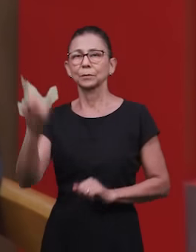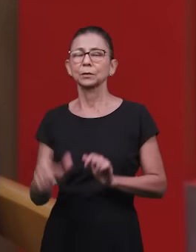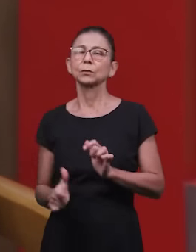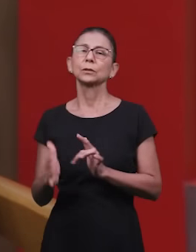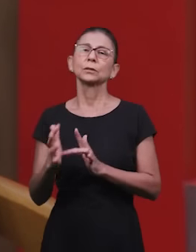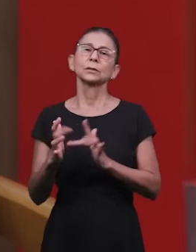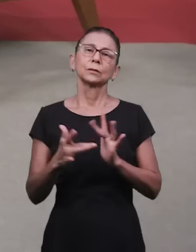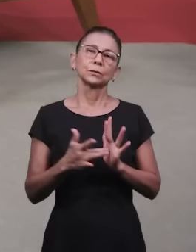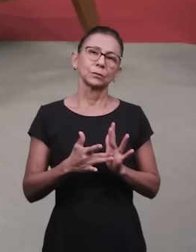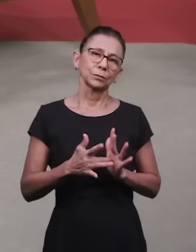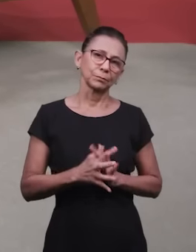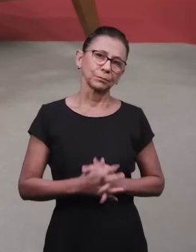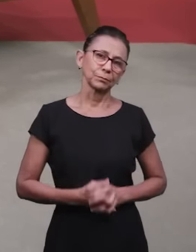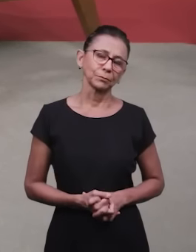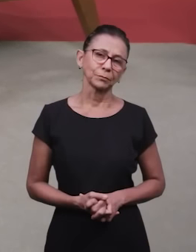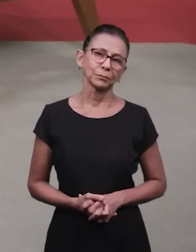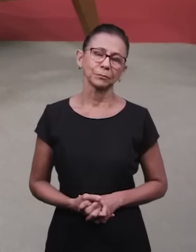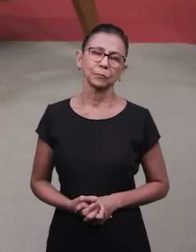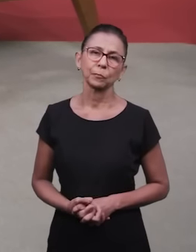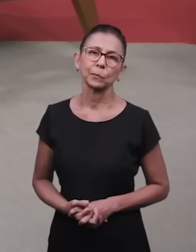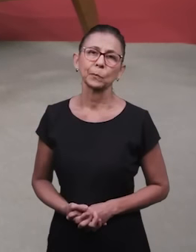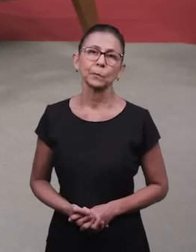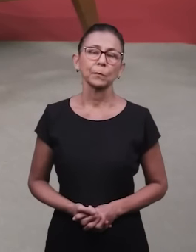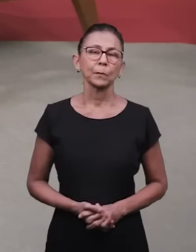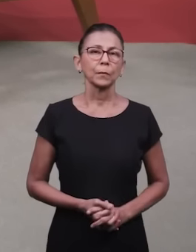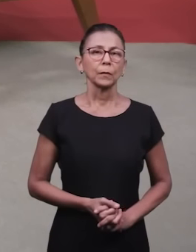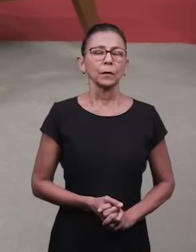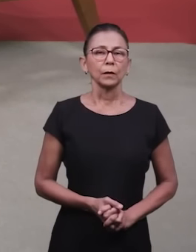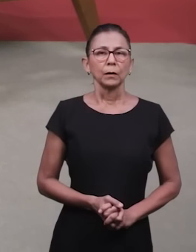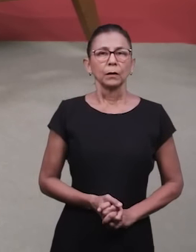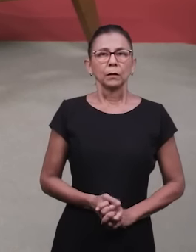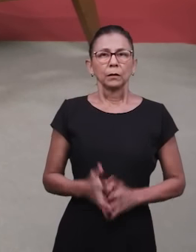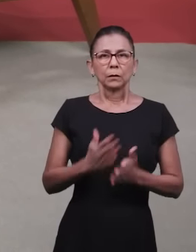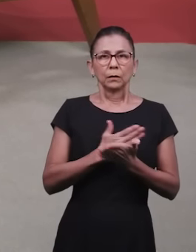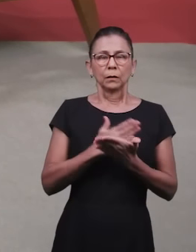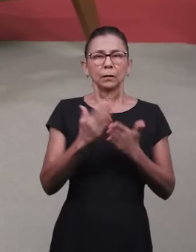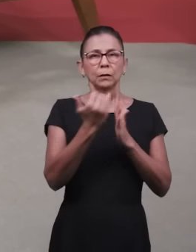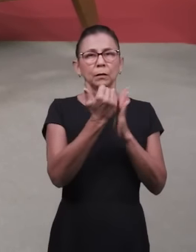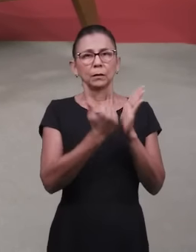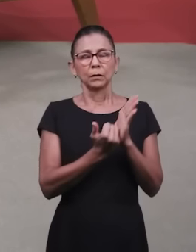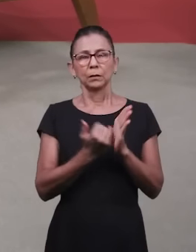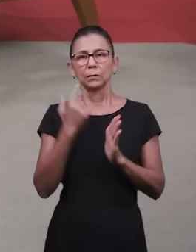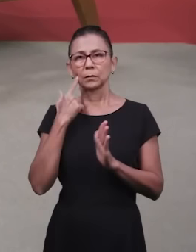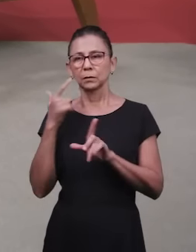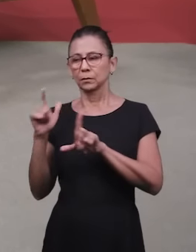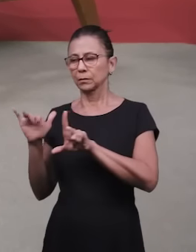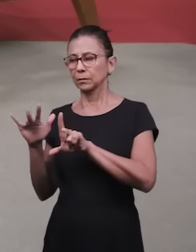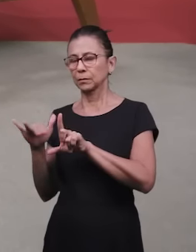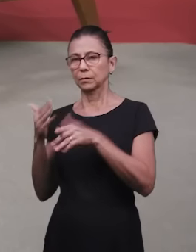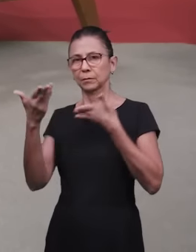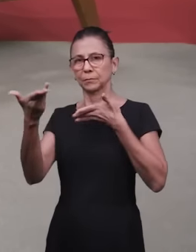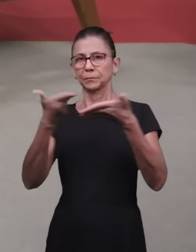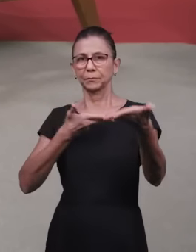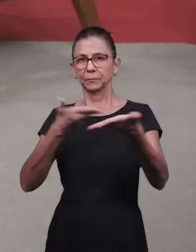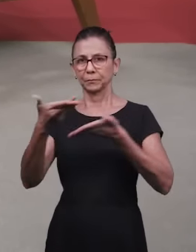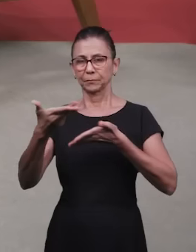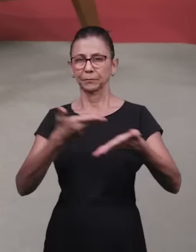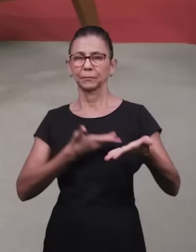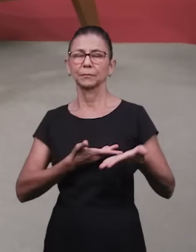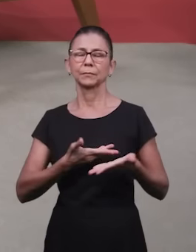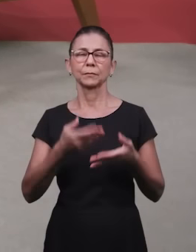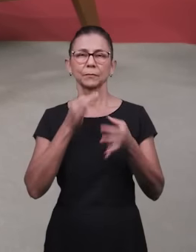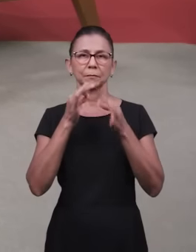Jesus. Louvado seja o nome do Senhor. Bom, no início do quadro você viu o QR Code para você interagir com a gente, para você